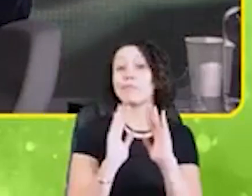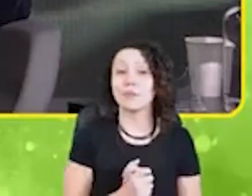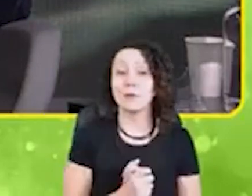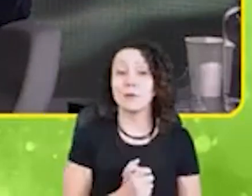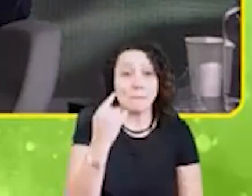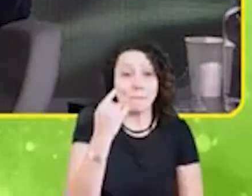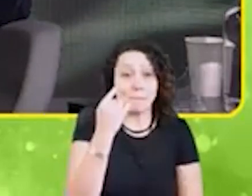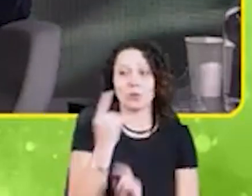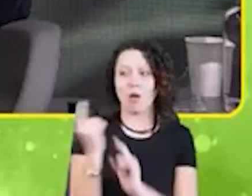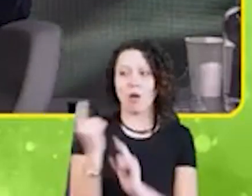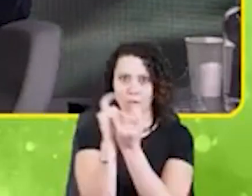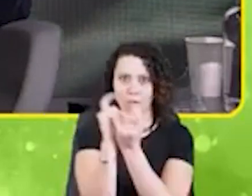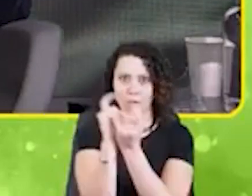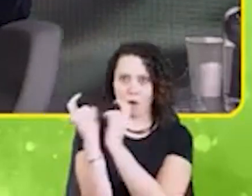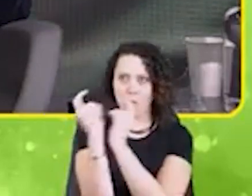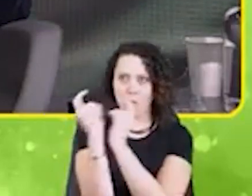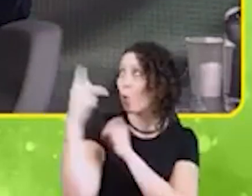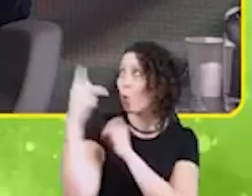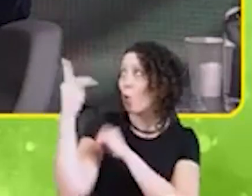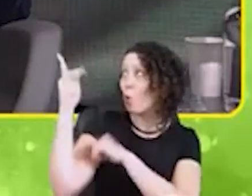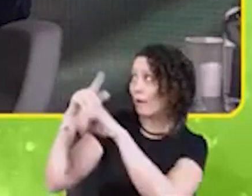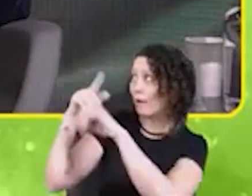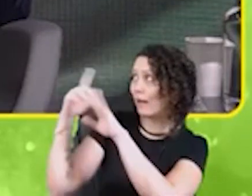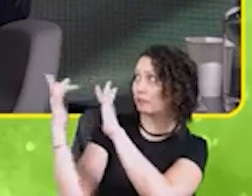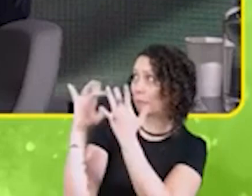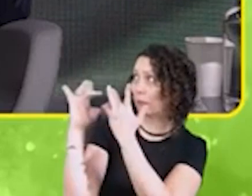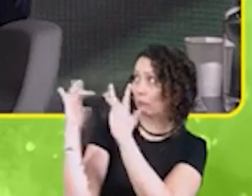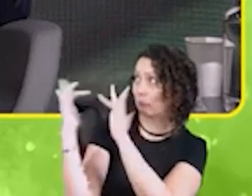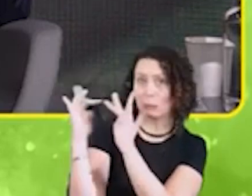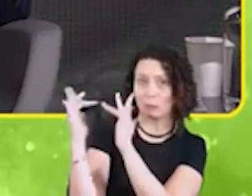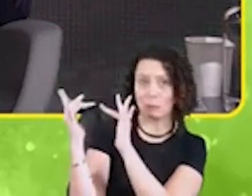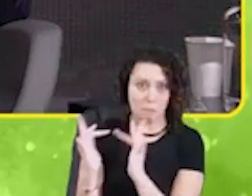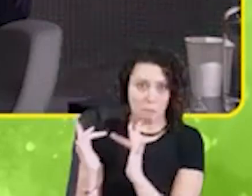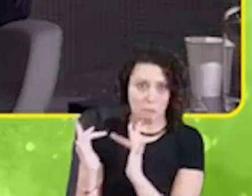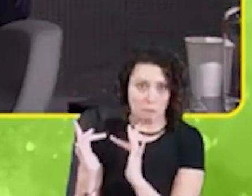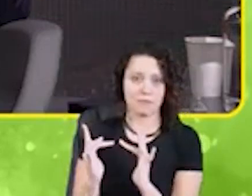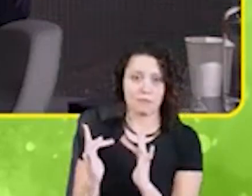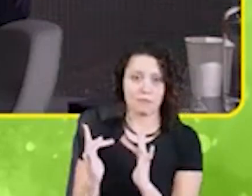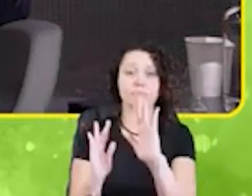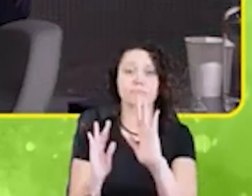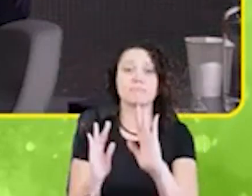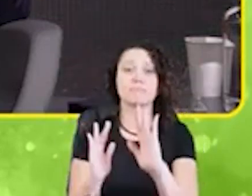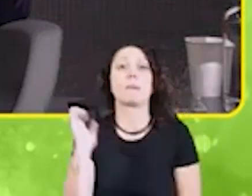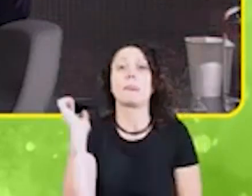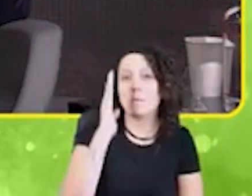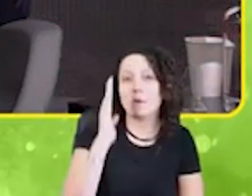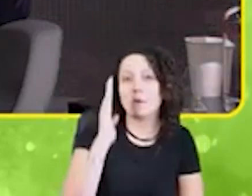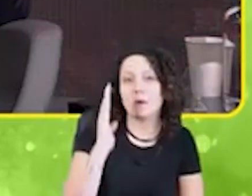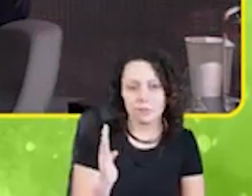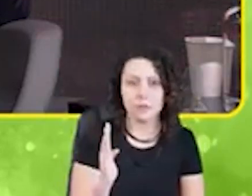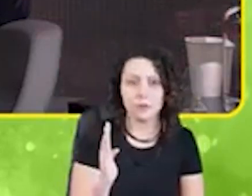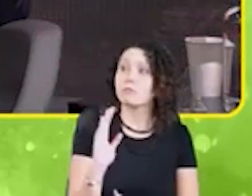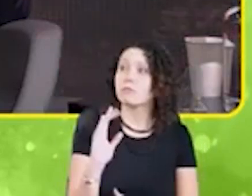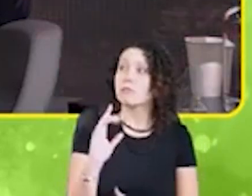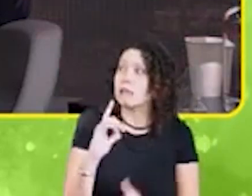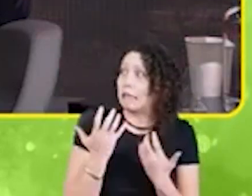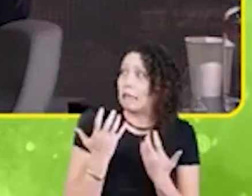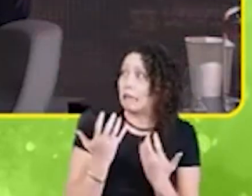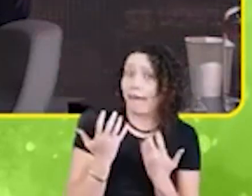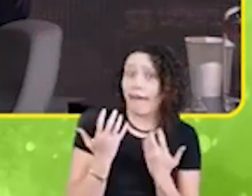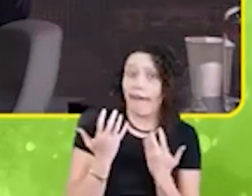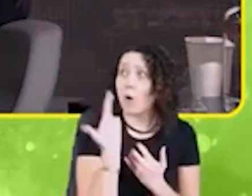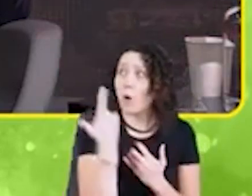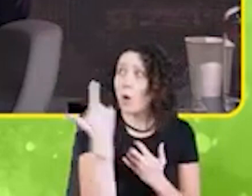o ministro e ele tem afirmado sempre que o Brasil está disposto a cooperar com os países